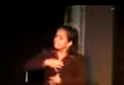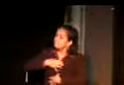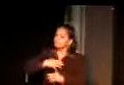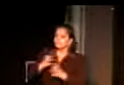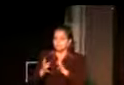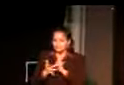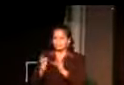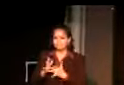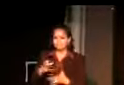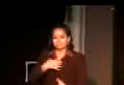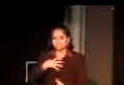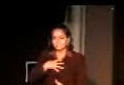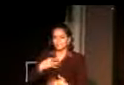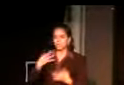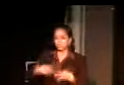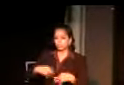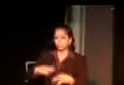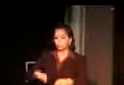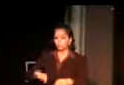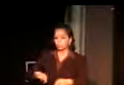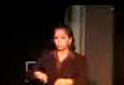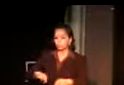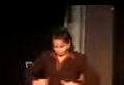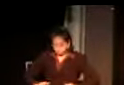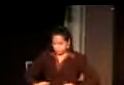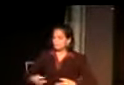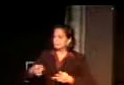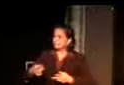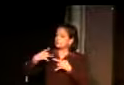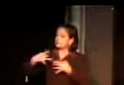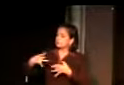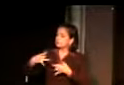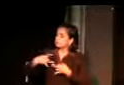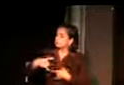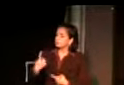vivenciar a dor humana do abandono